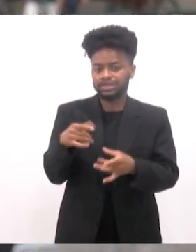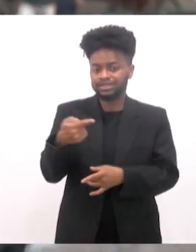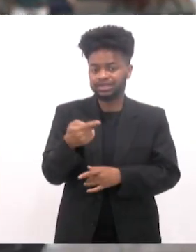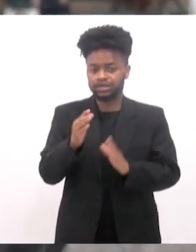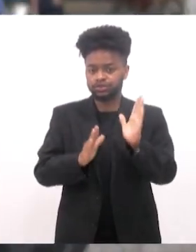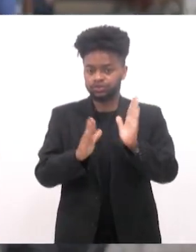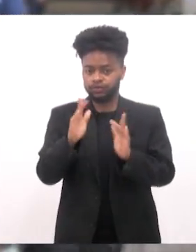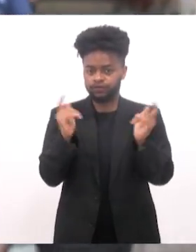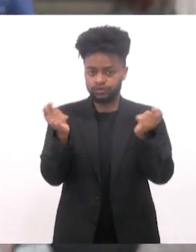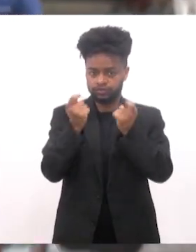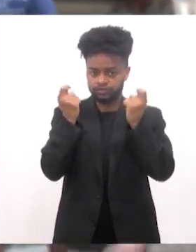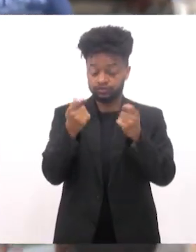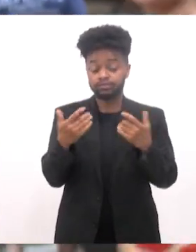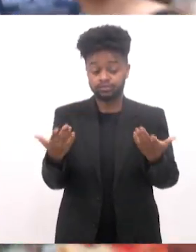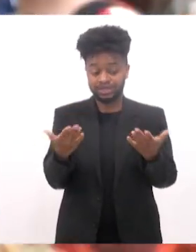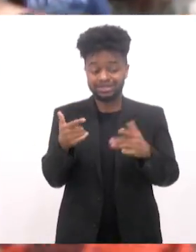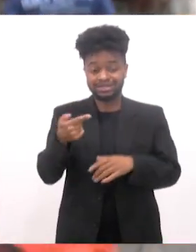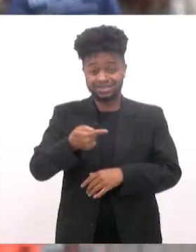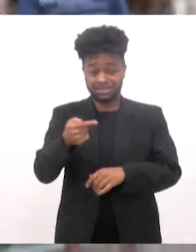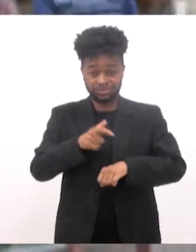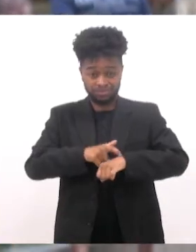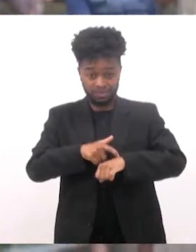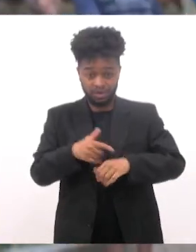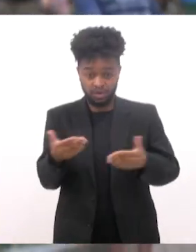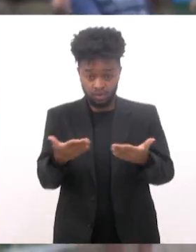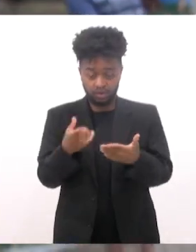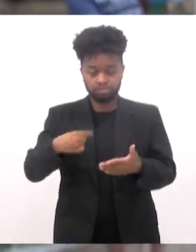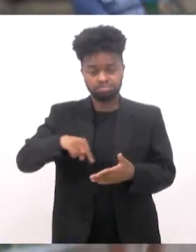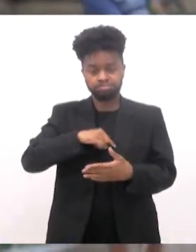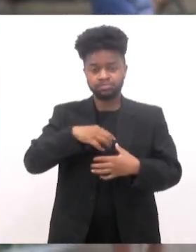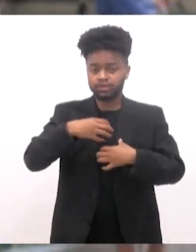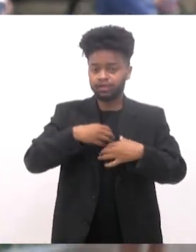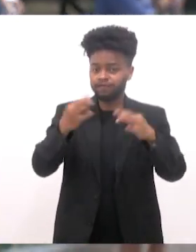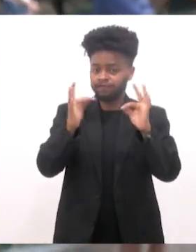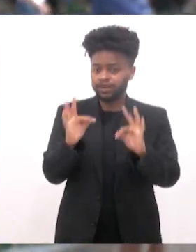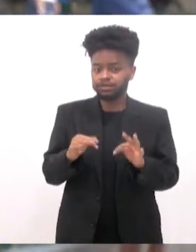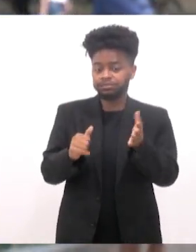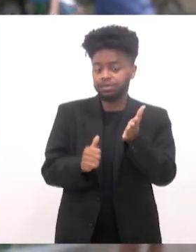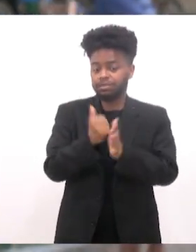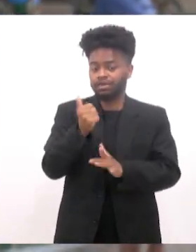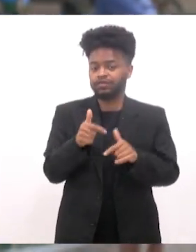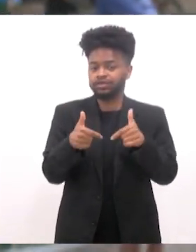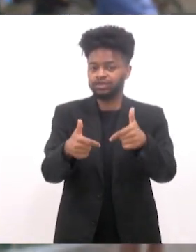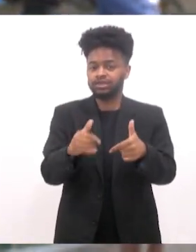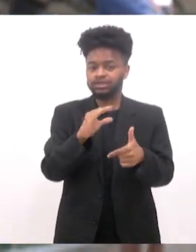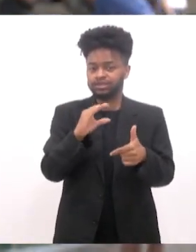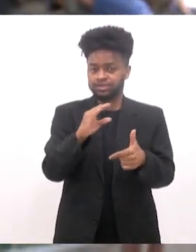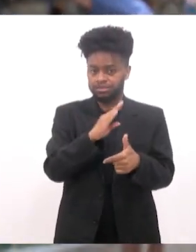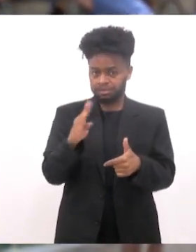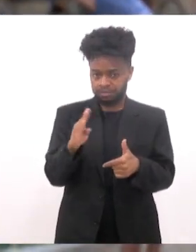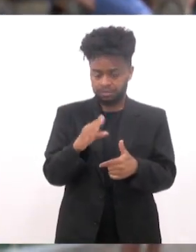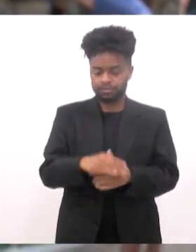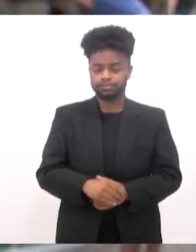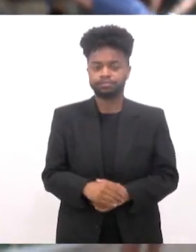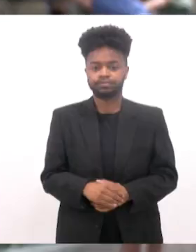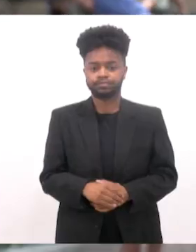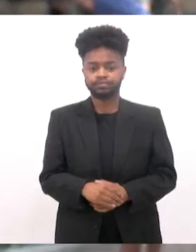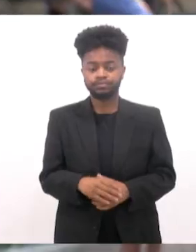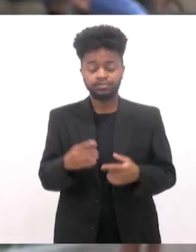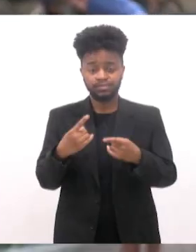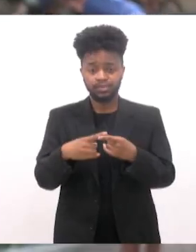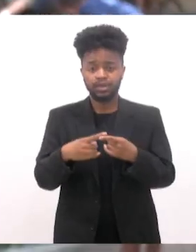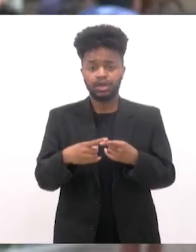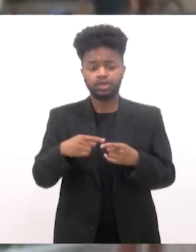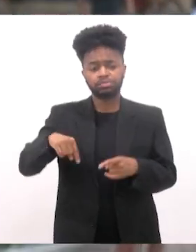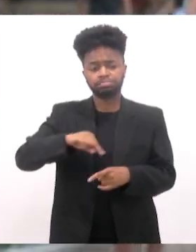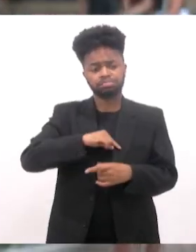festival? Então, essa 7ª edição, a gente está muito contente de estar realizando ela pela primeira vez no Centro Cultural Banco do Brasil, né? Para a gente é